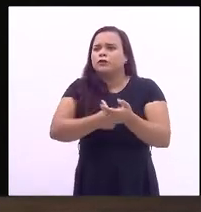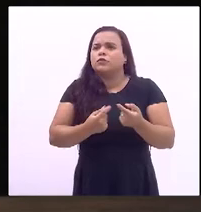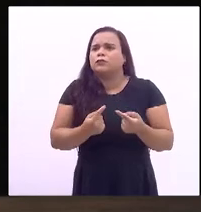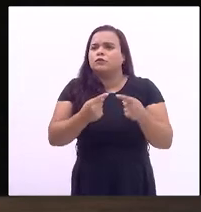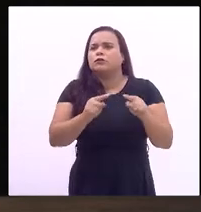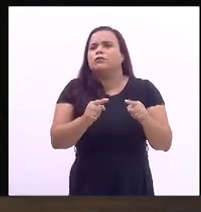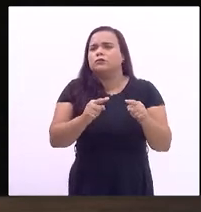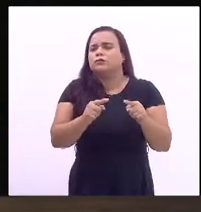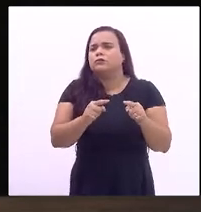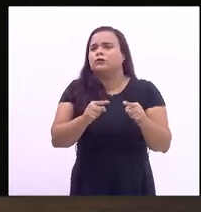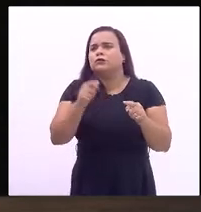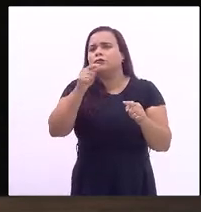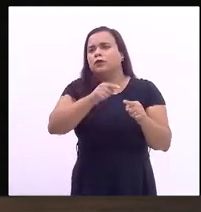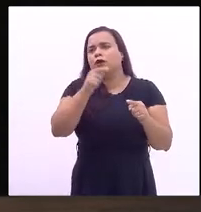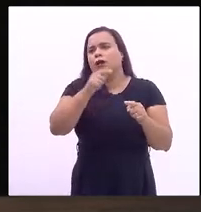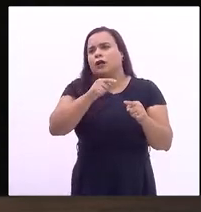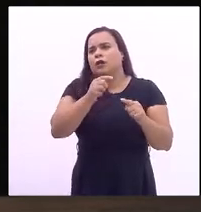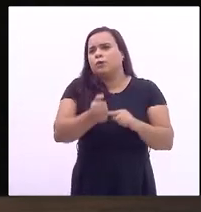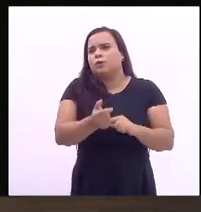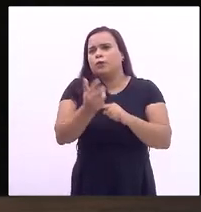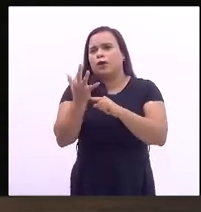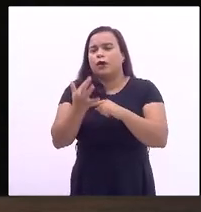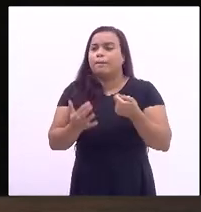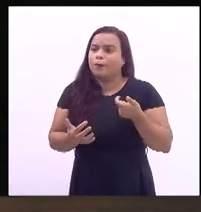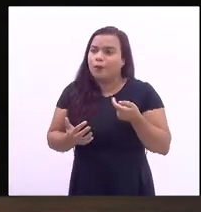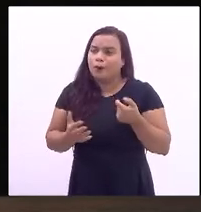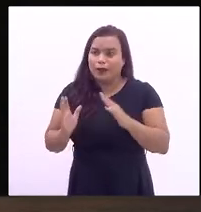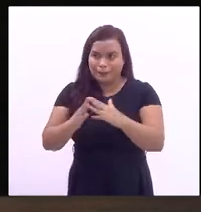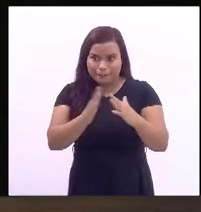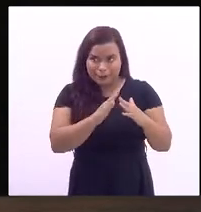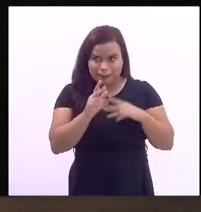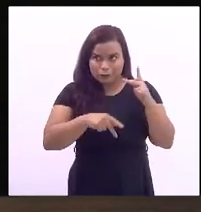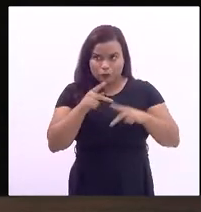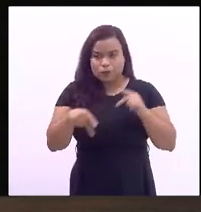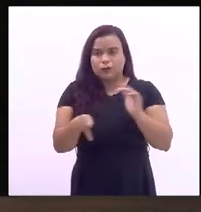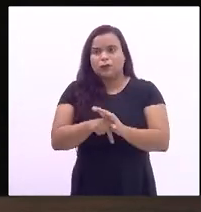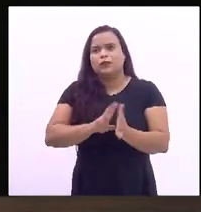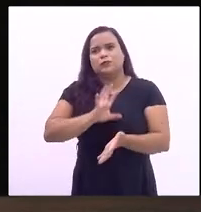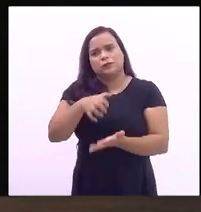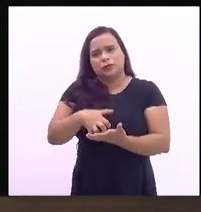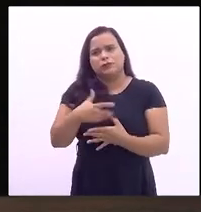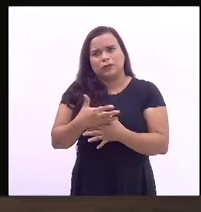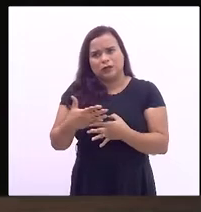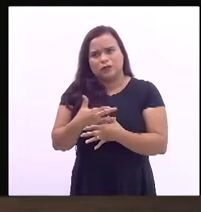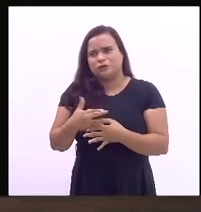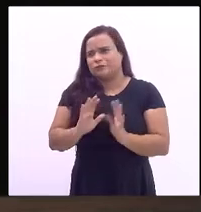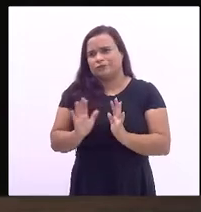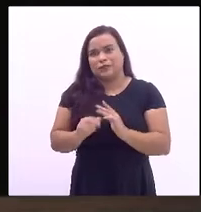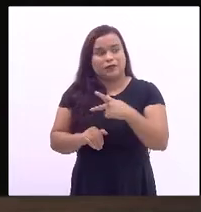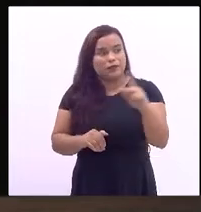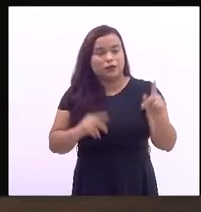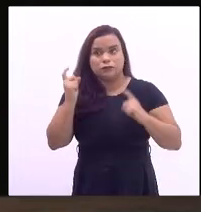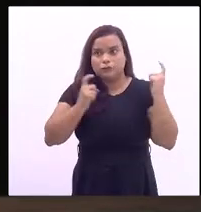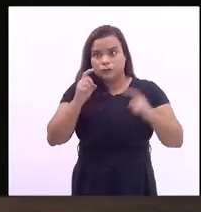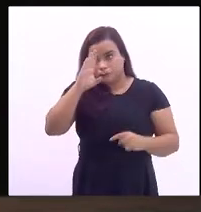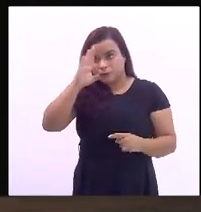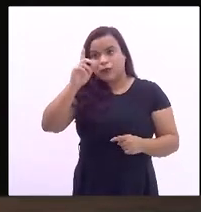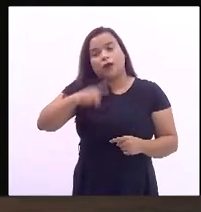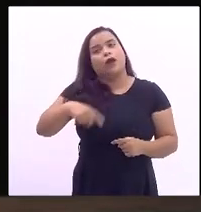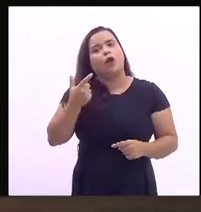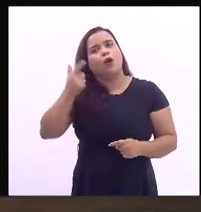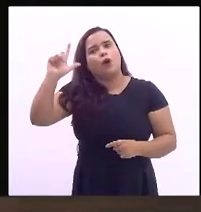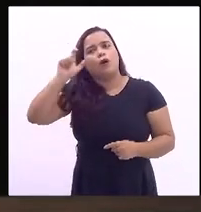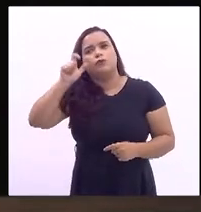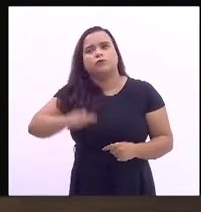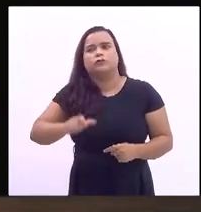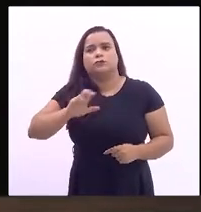do baixo da Baixa a quantidade de de habitação popular no centro da cidade a preocupação deles em outros interesses que não